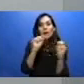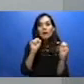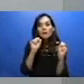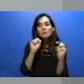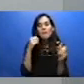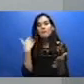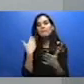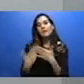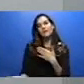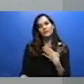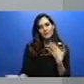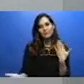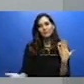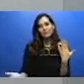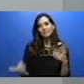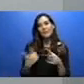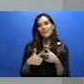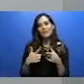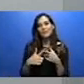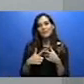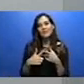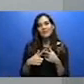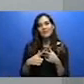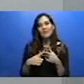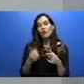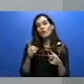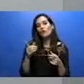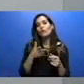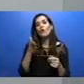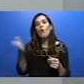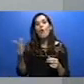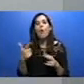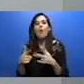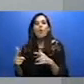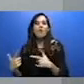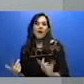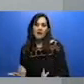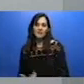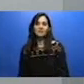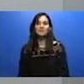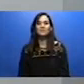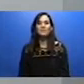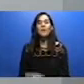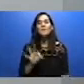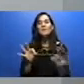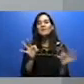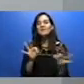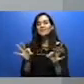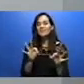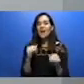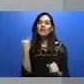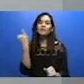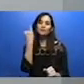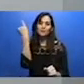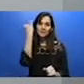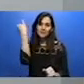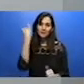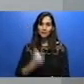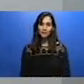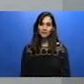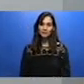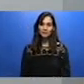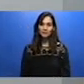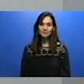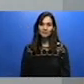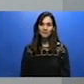passeio, porque só abre à tarde, você podia ter ido de manhã em outro lugar. Então, planejar é essencial, tá? E